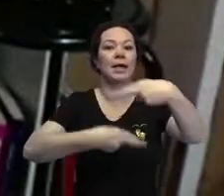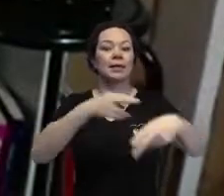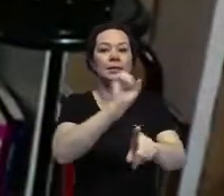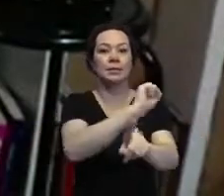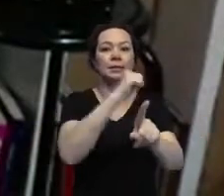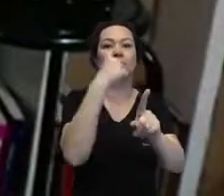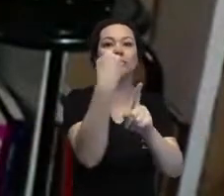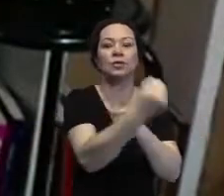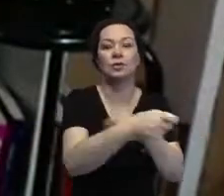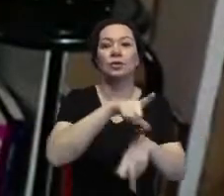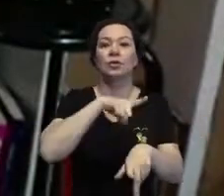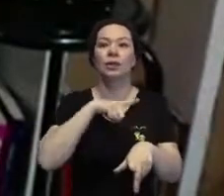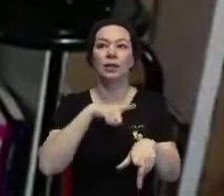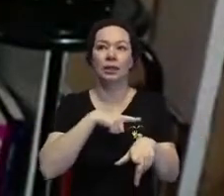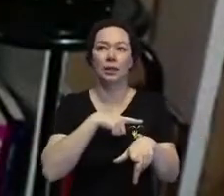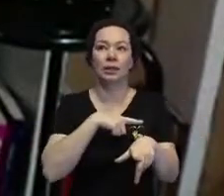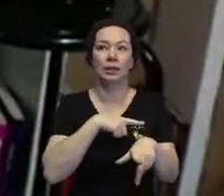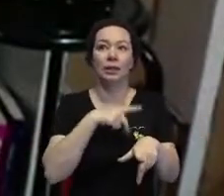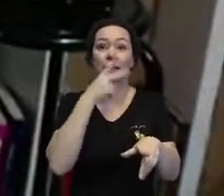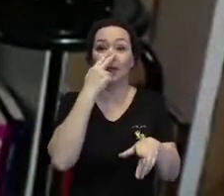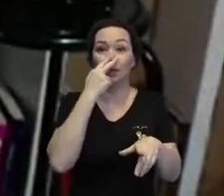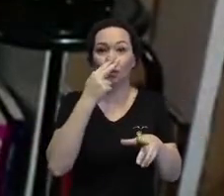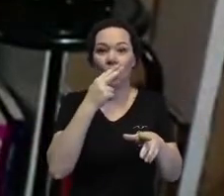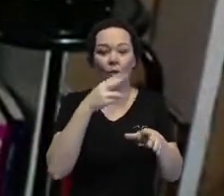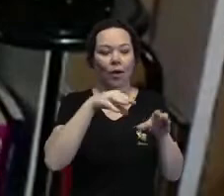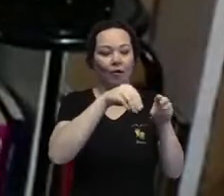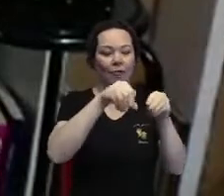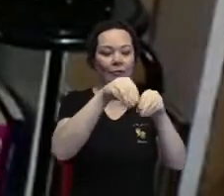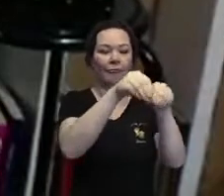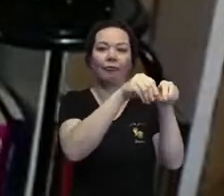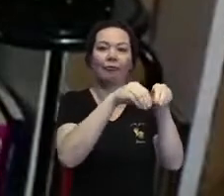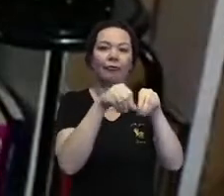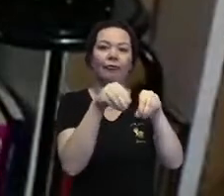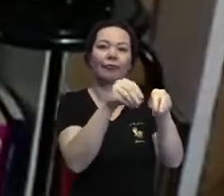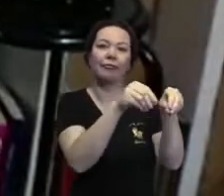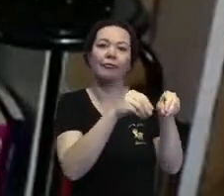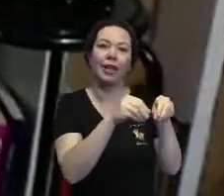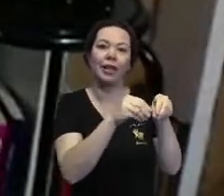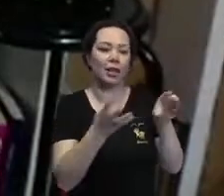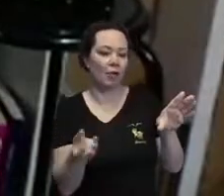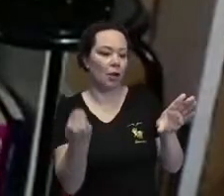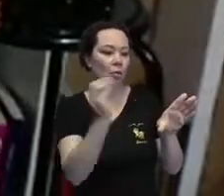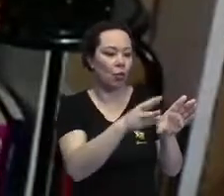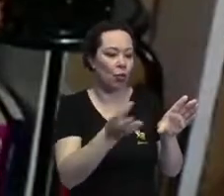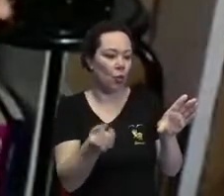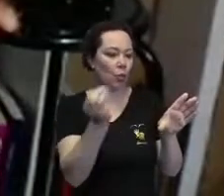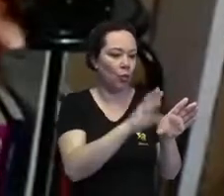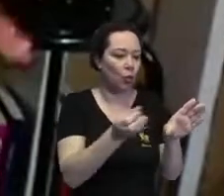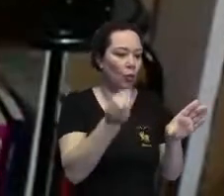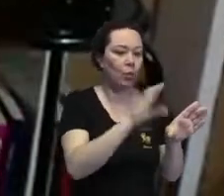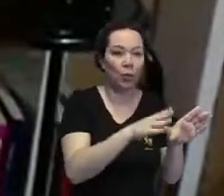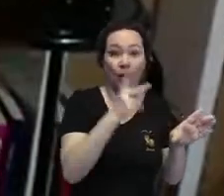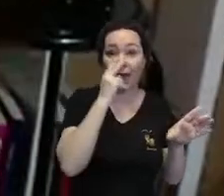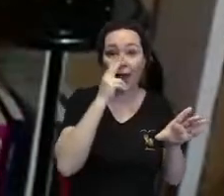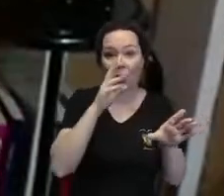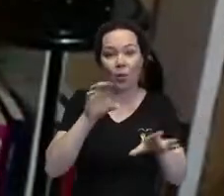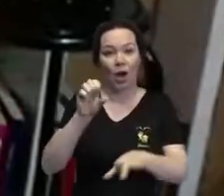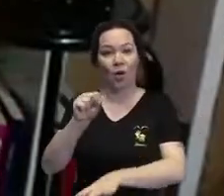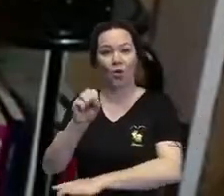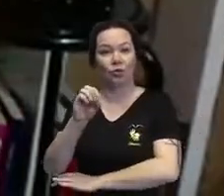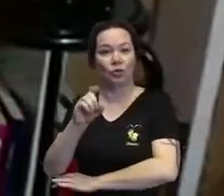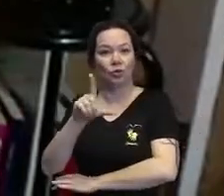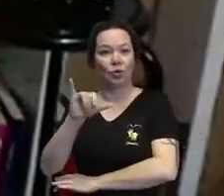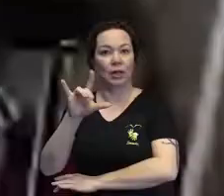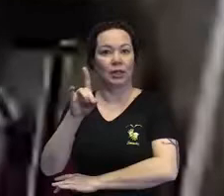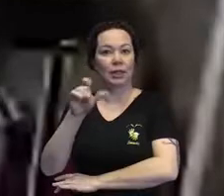temos exatamente como essa farinha que nós vamos jogando para fazer com que a coisa fique menos